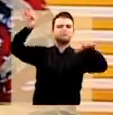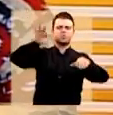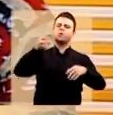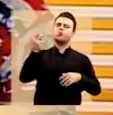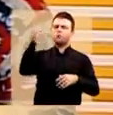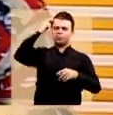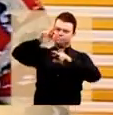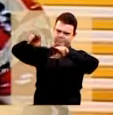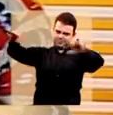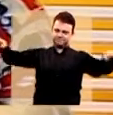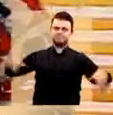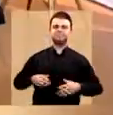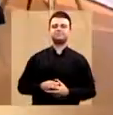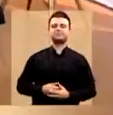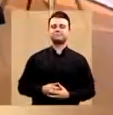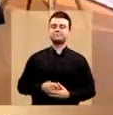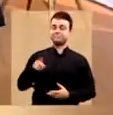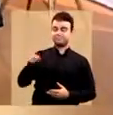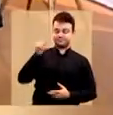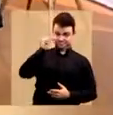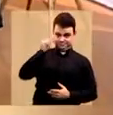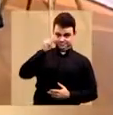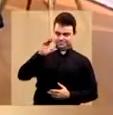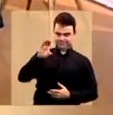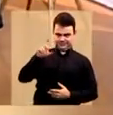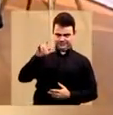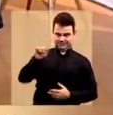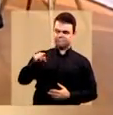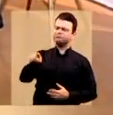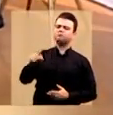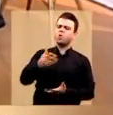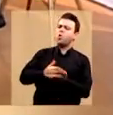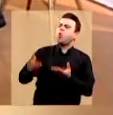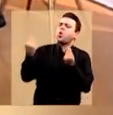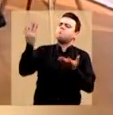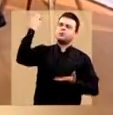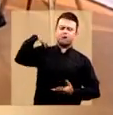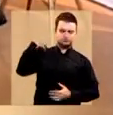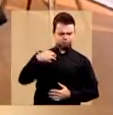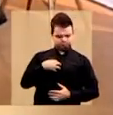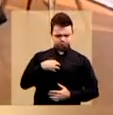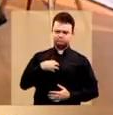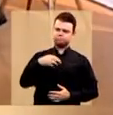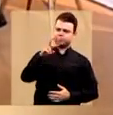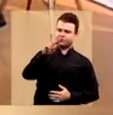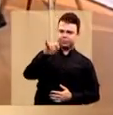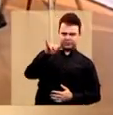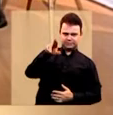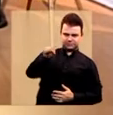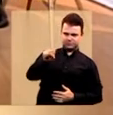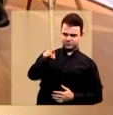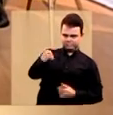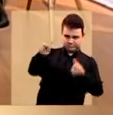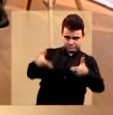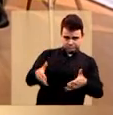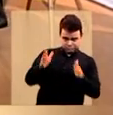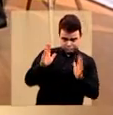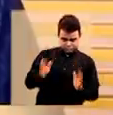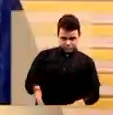né? Ô Cecília, e no teu caso, como é que surgiu esse chamado? O Vinícius estava